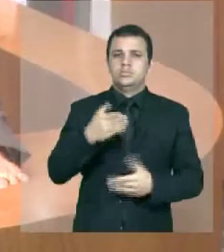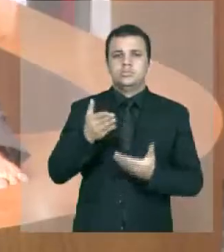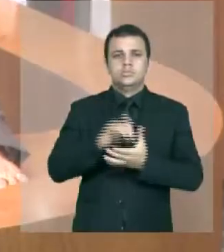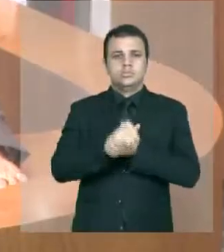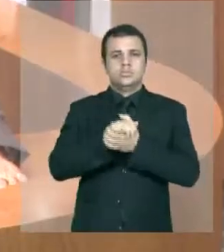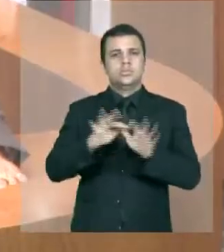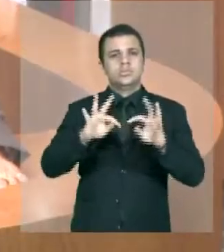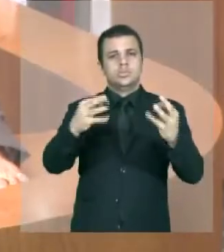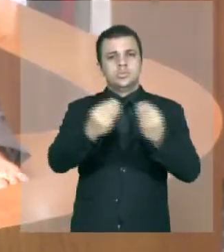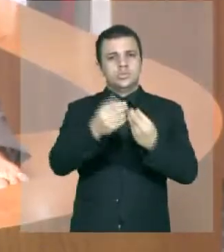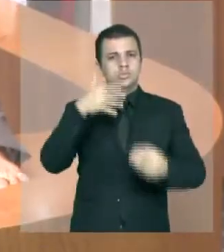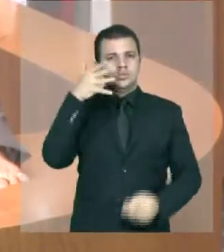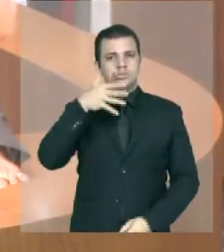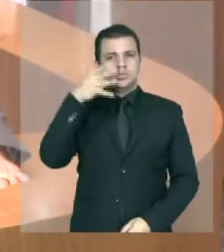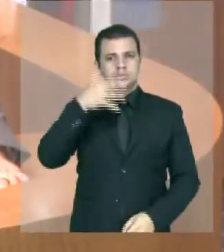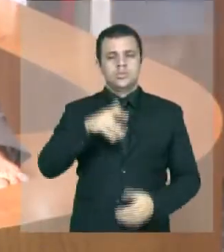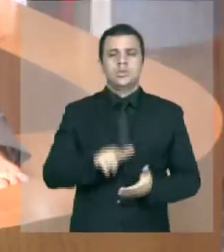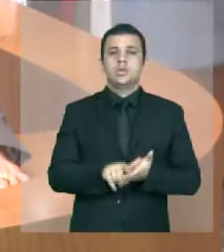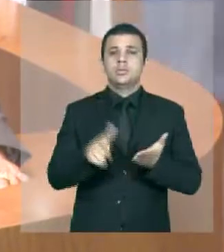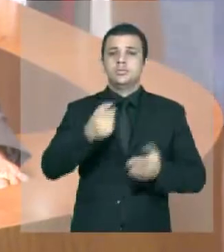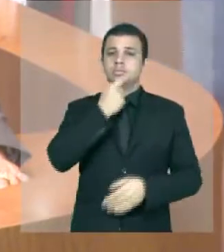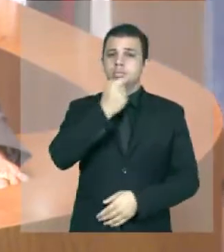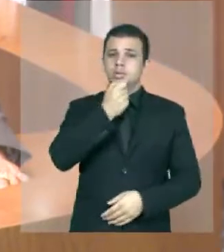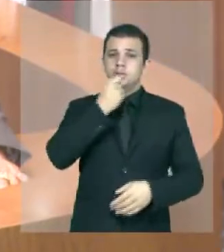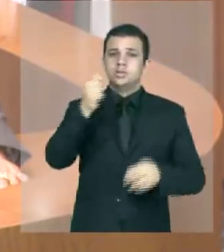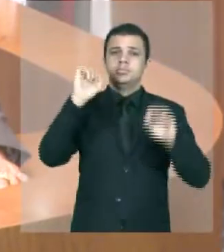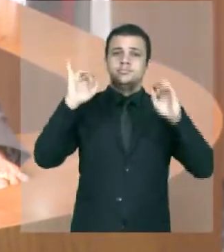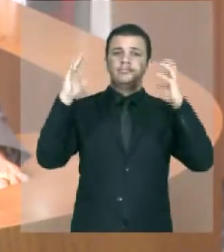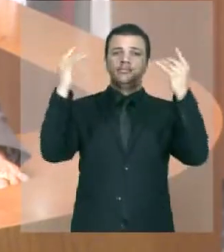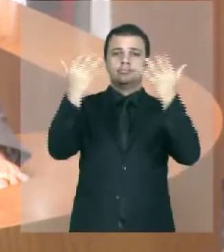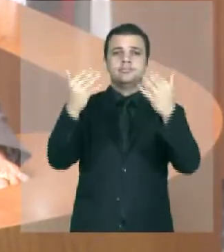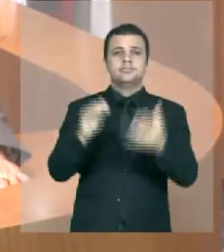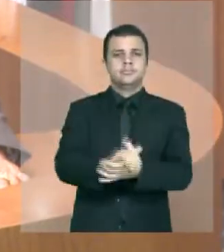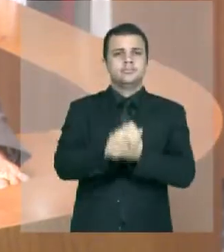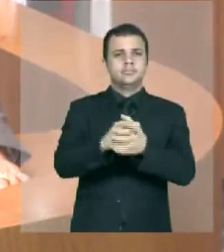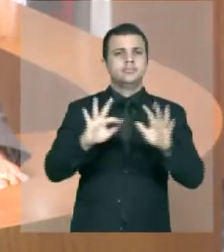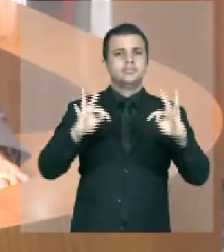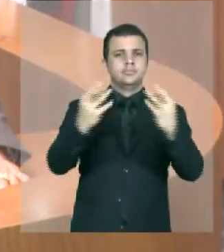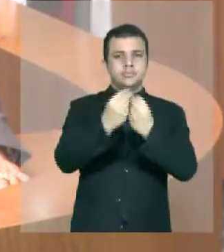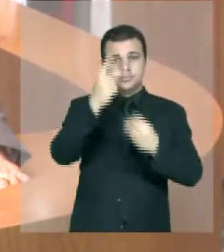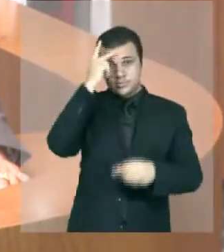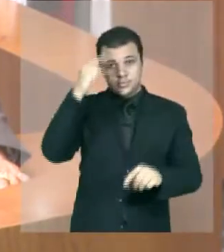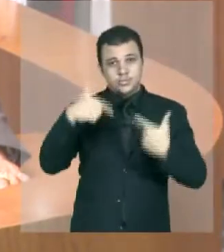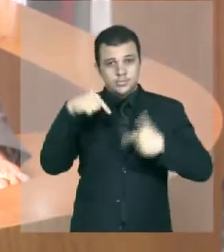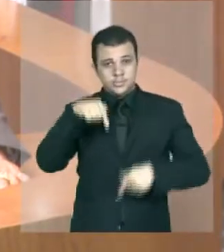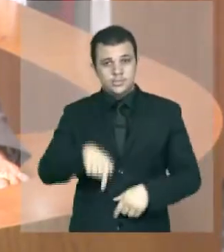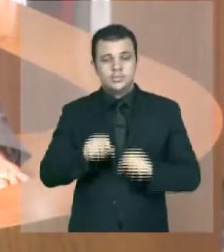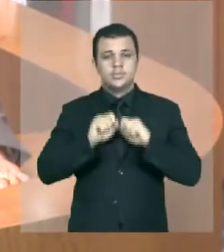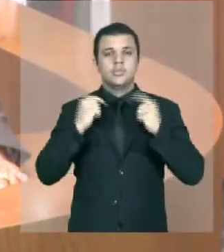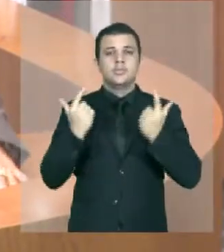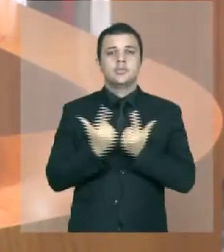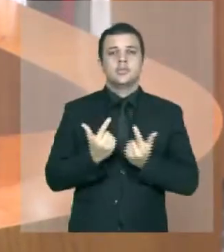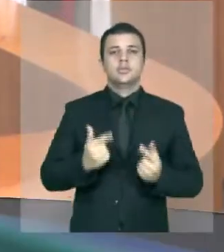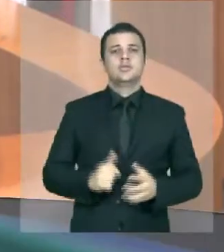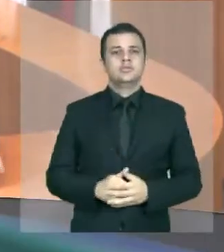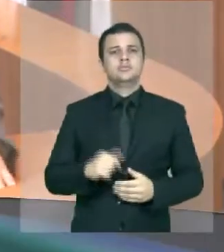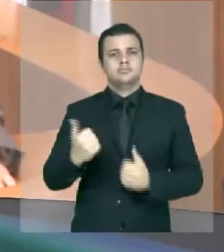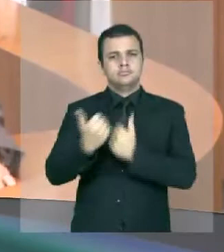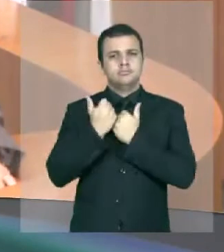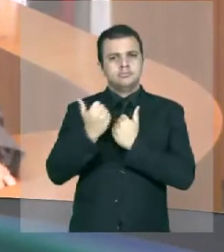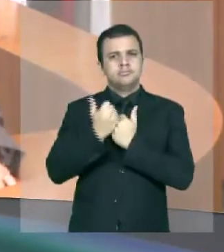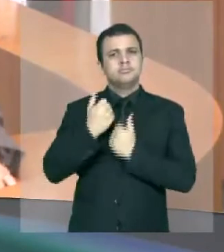presentes, imprensa, galeria, eu quero cumprimentar todos os servidores desta casa, que aqui nos auxiliam,